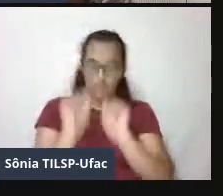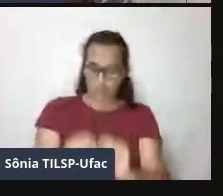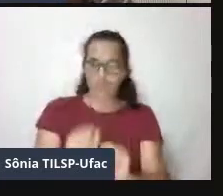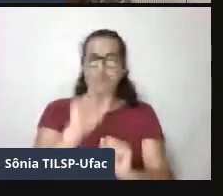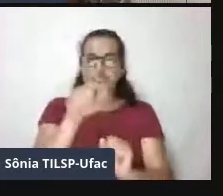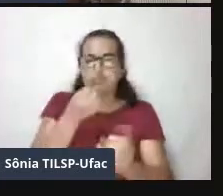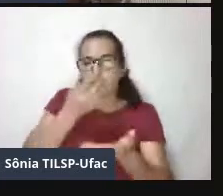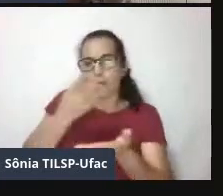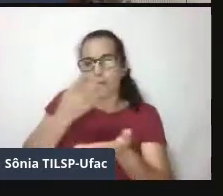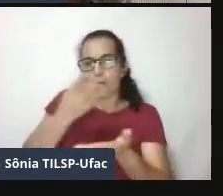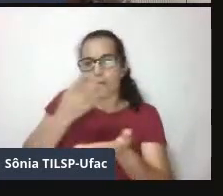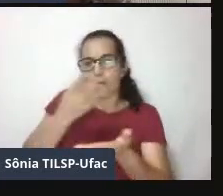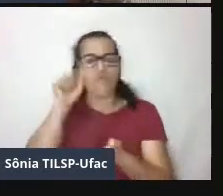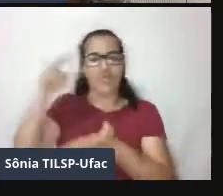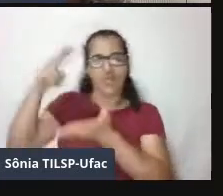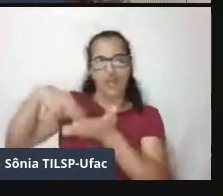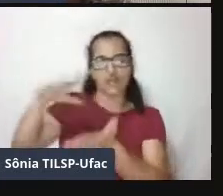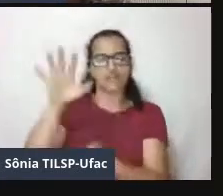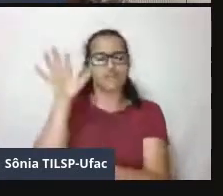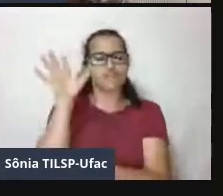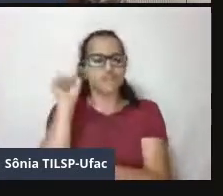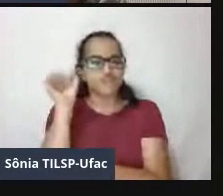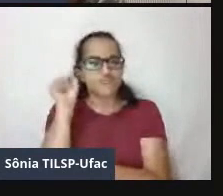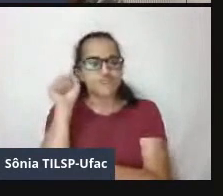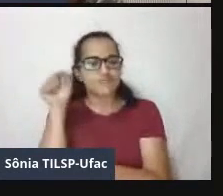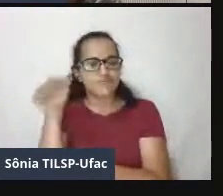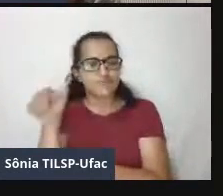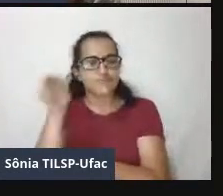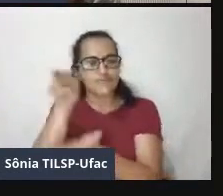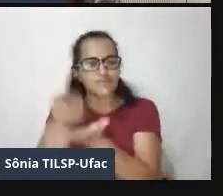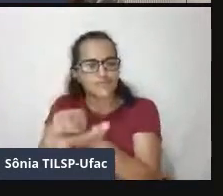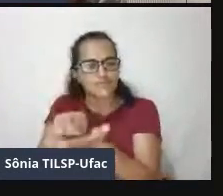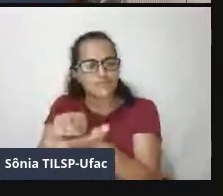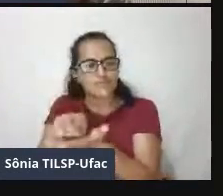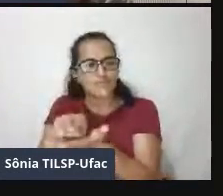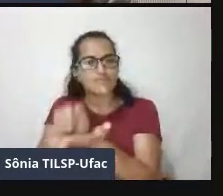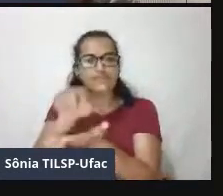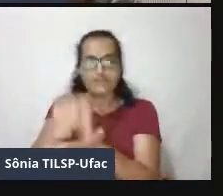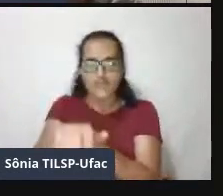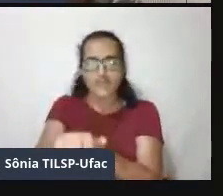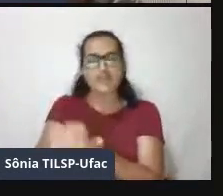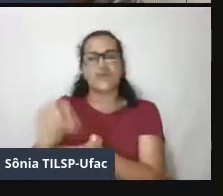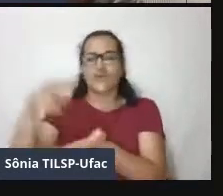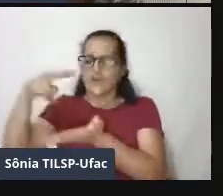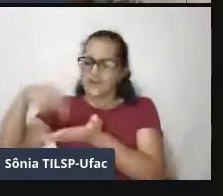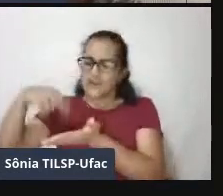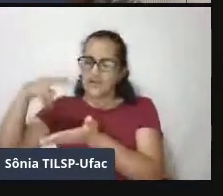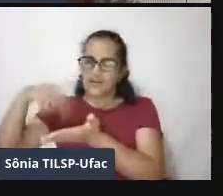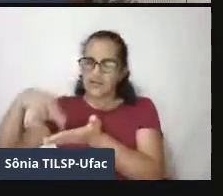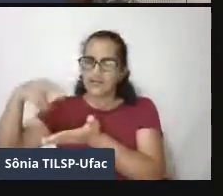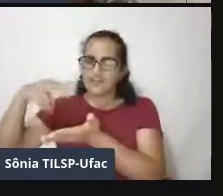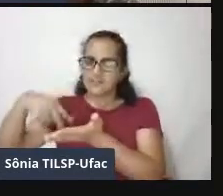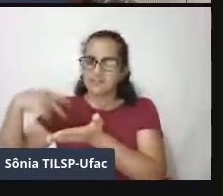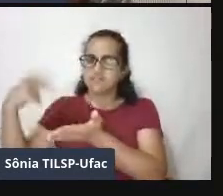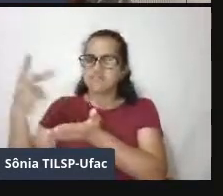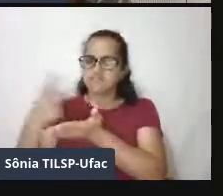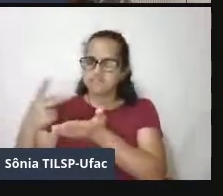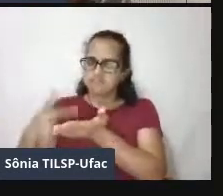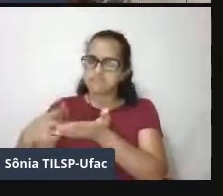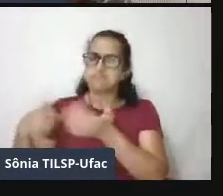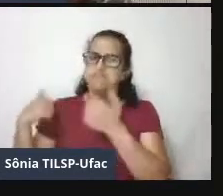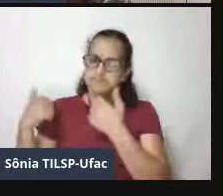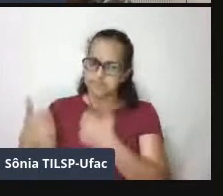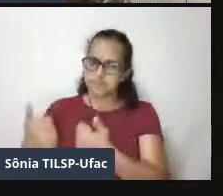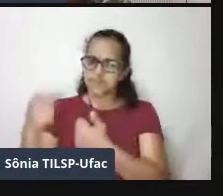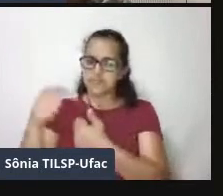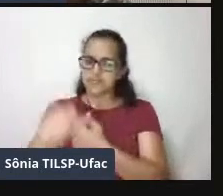Né? Nós lemos as cartas para alguns pacientes que estavam sozinhos ou que tinham maior vulnerabilidade, e foi um momento de muito conforto, que não custou,